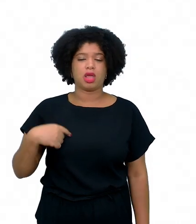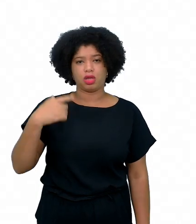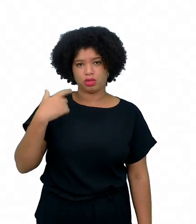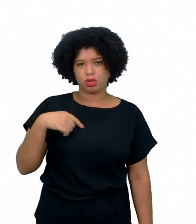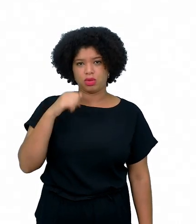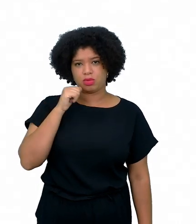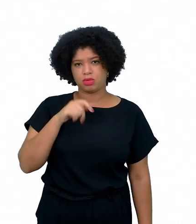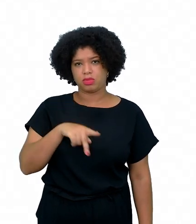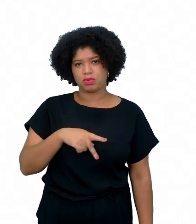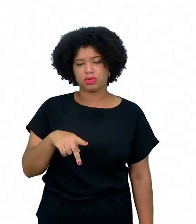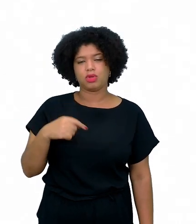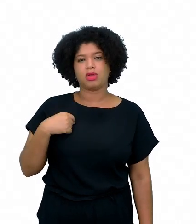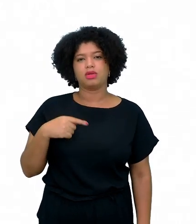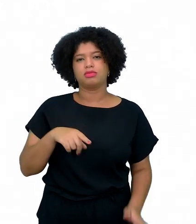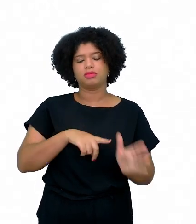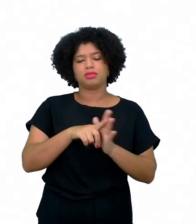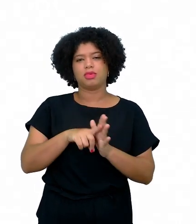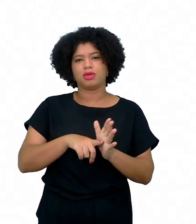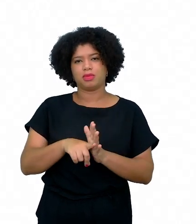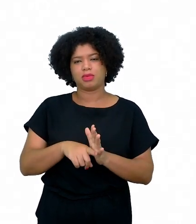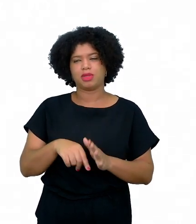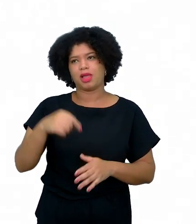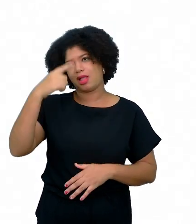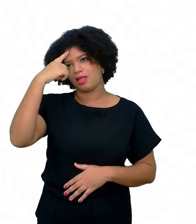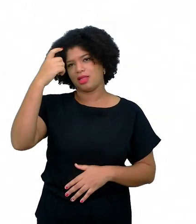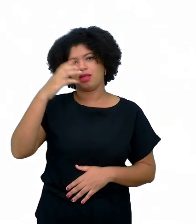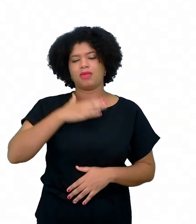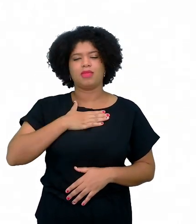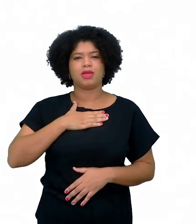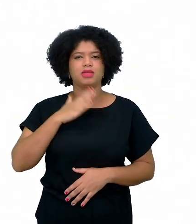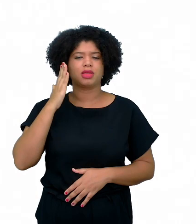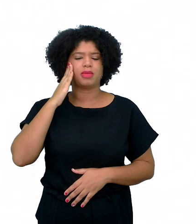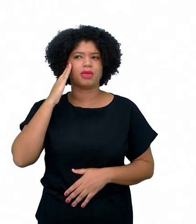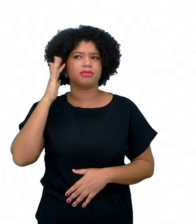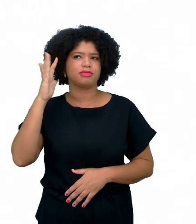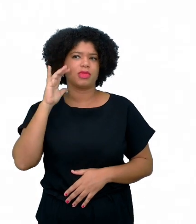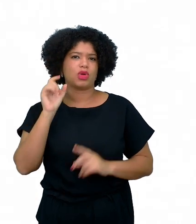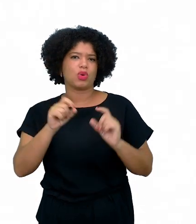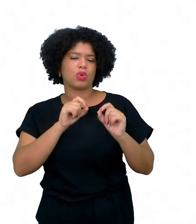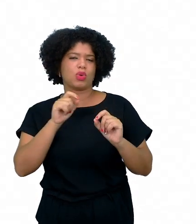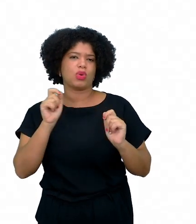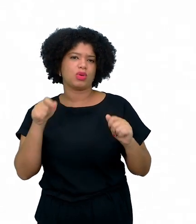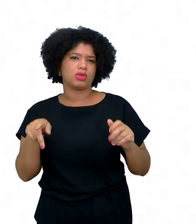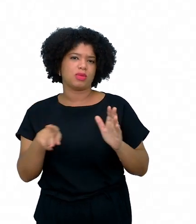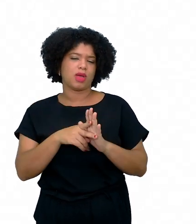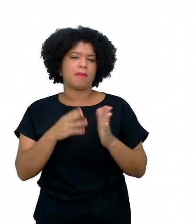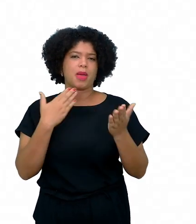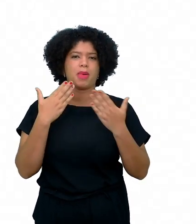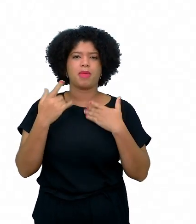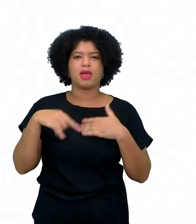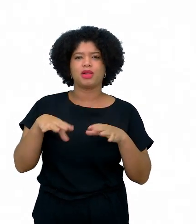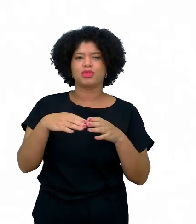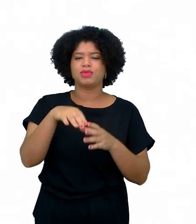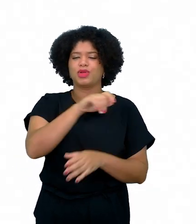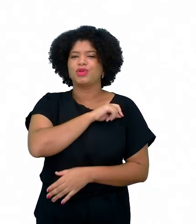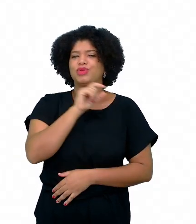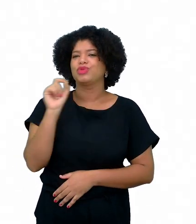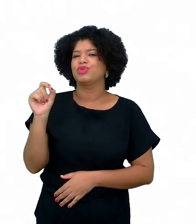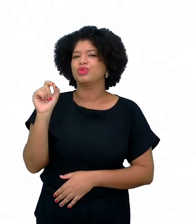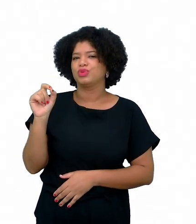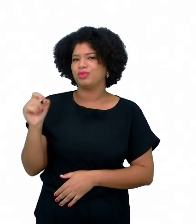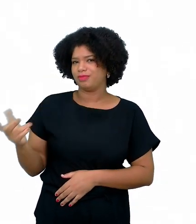já faço um levantamento aqui nas minhas ideias, quais questões eu vou levar para discutir com eles,